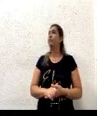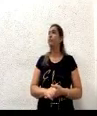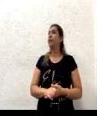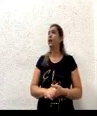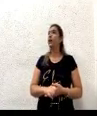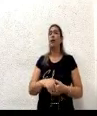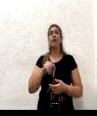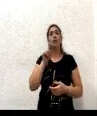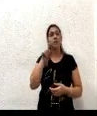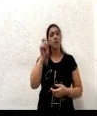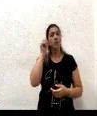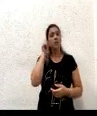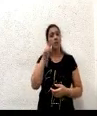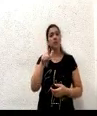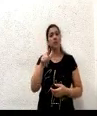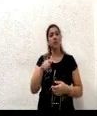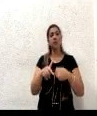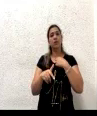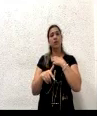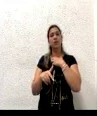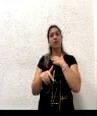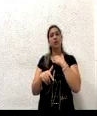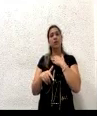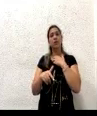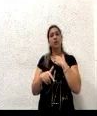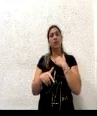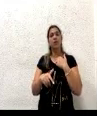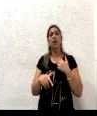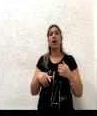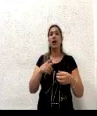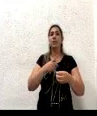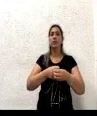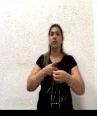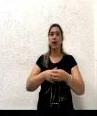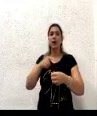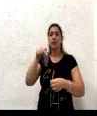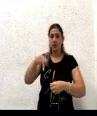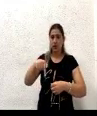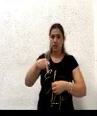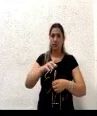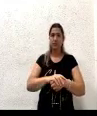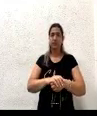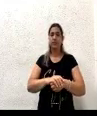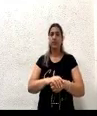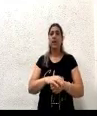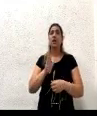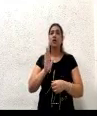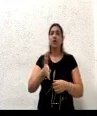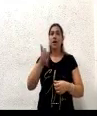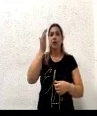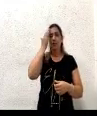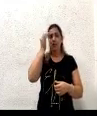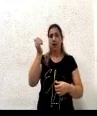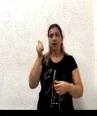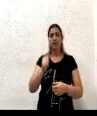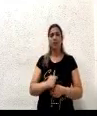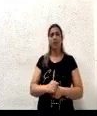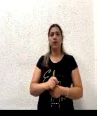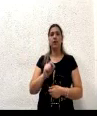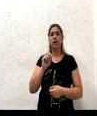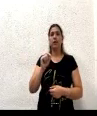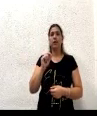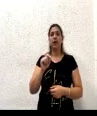vai conseguir a saúde de Corderópolis saber já de imediato que vírus